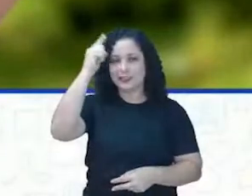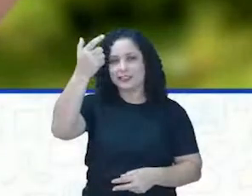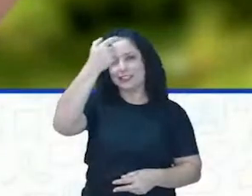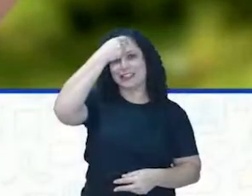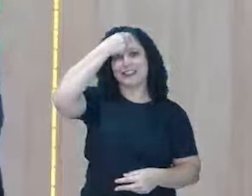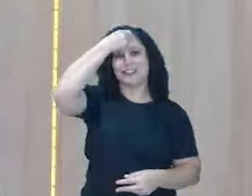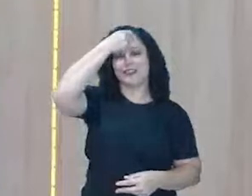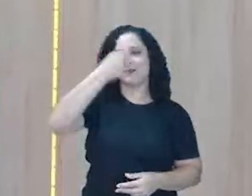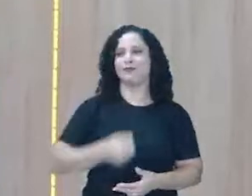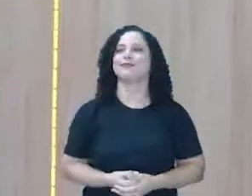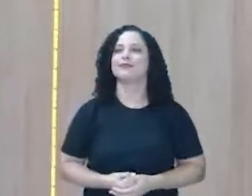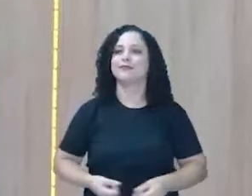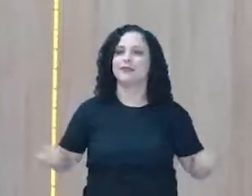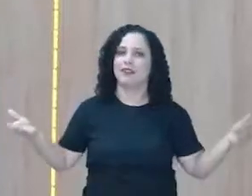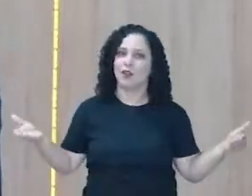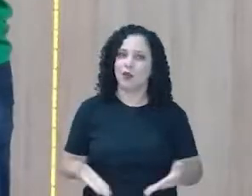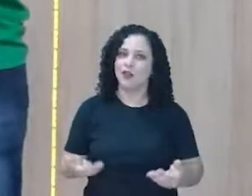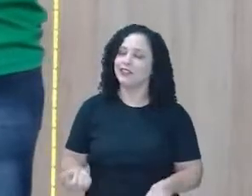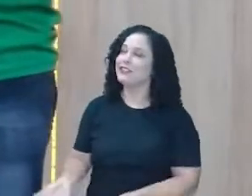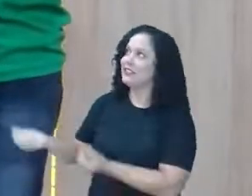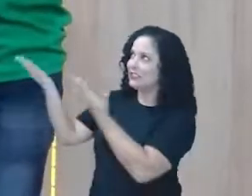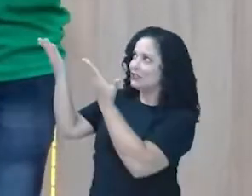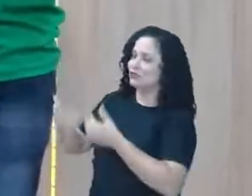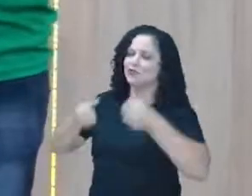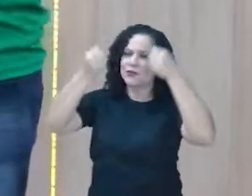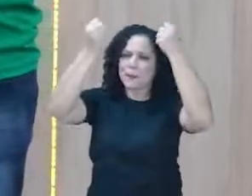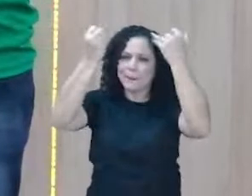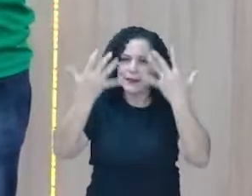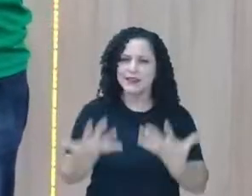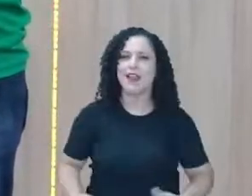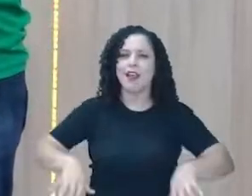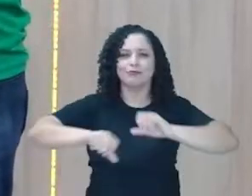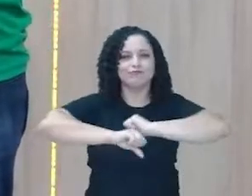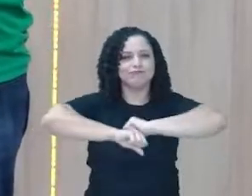para trazer esses elementos aqui para vocês de uma forma bem